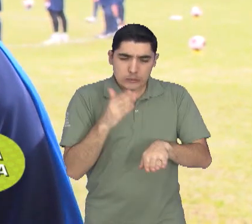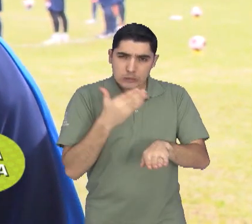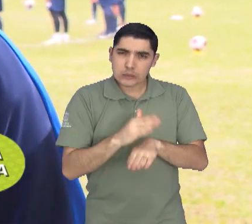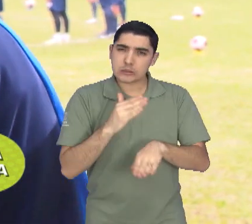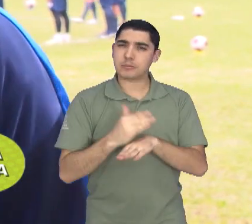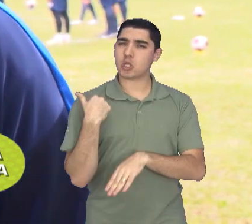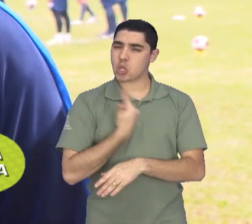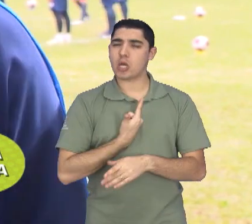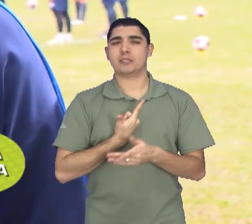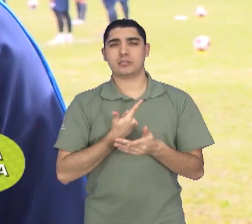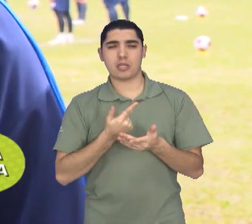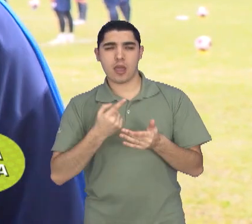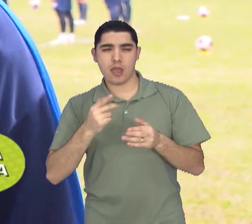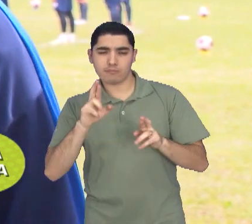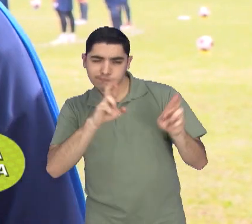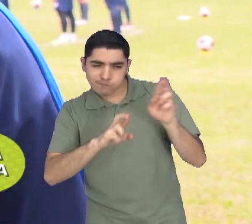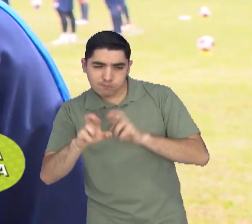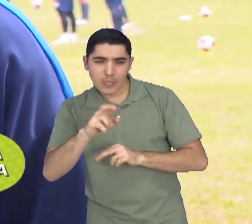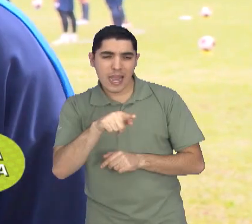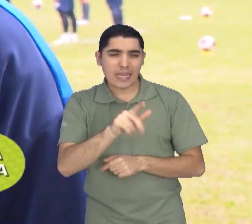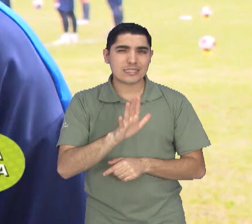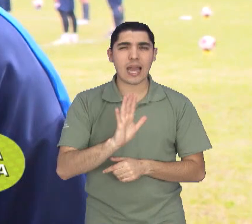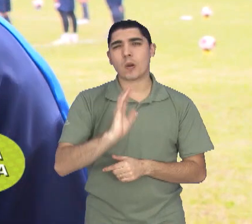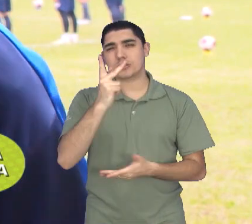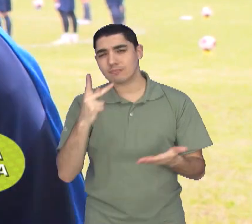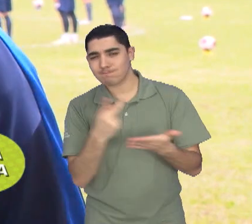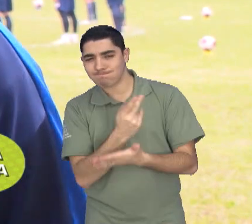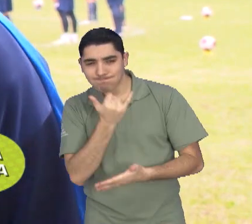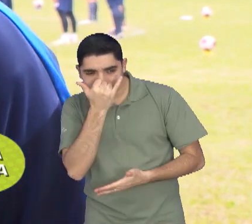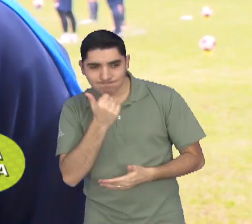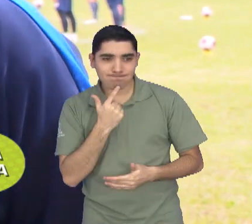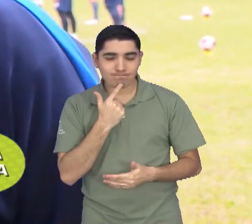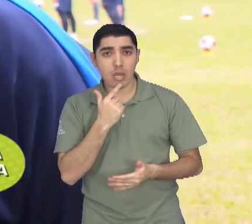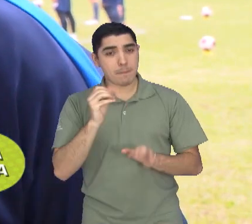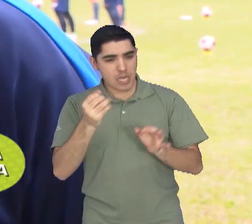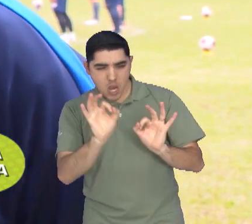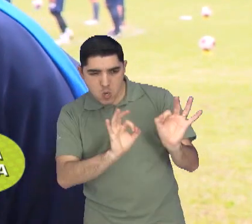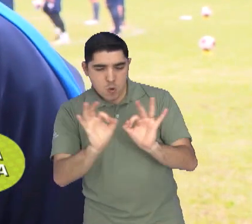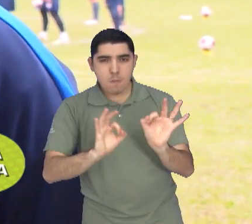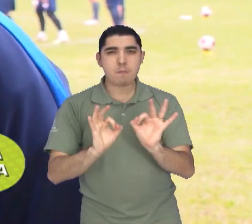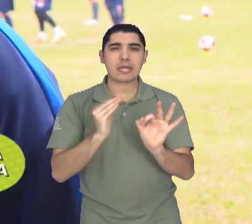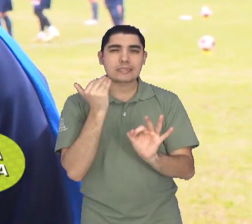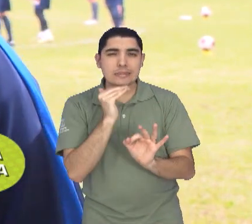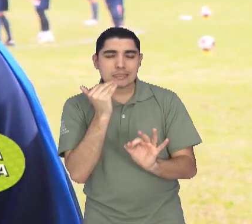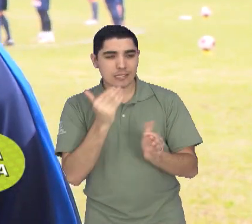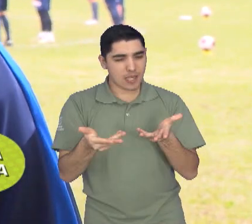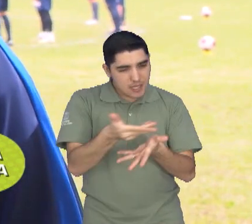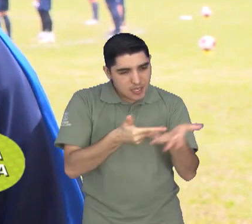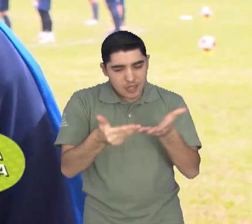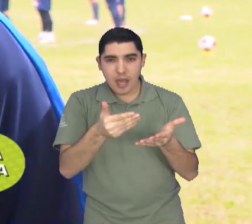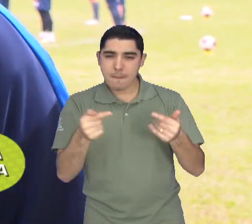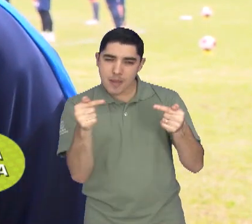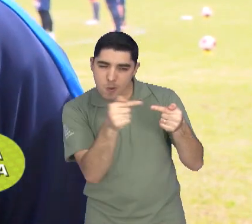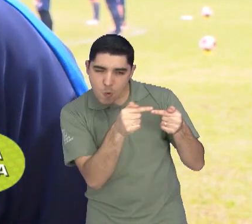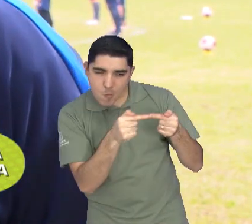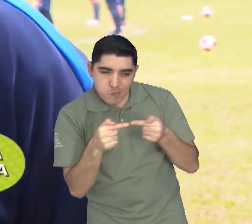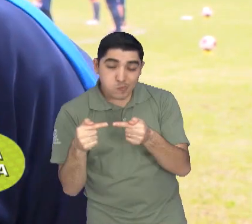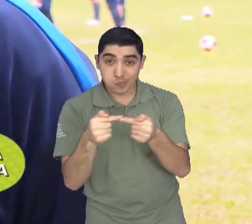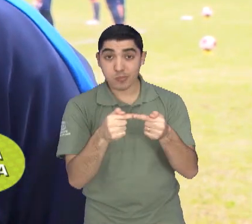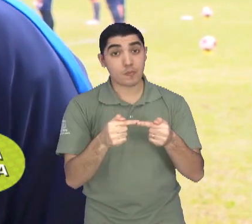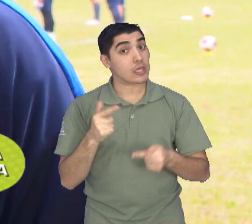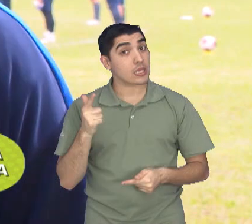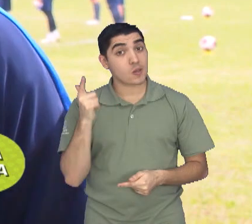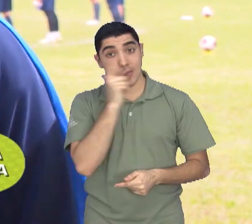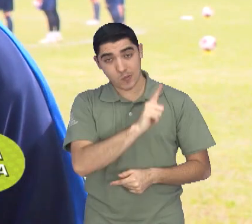para poder analisar onde errou, onde a gente pode consertar. É pouco tempo, mas a gente acha que é viável a